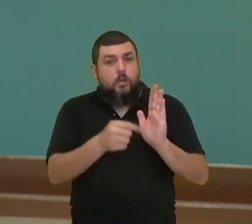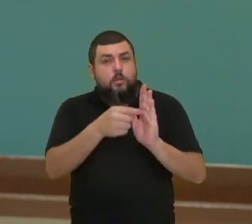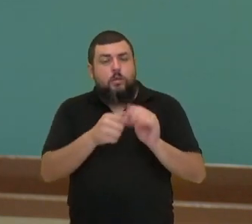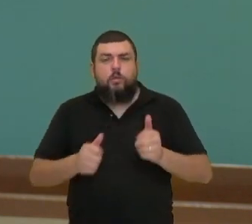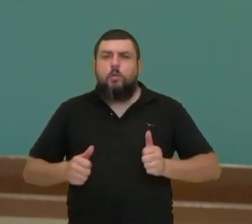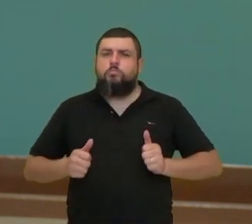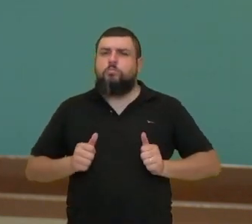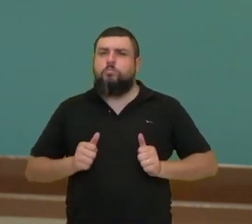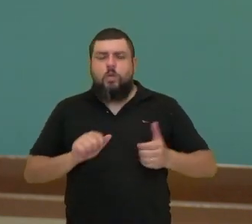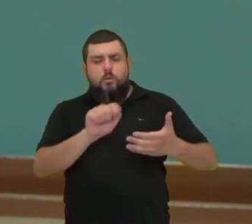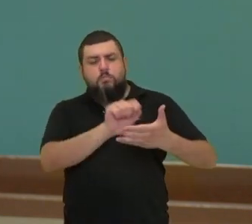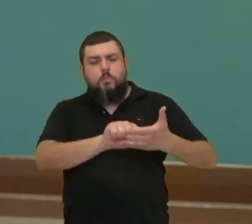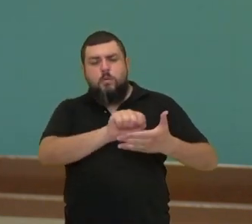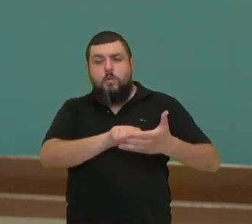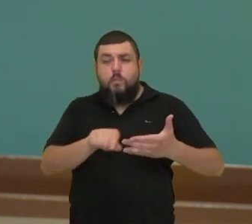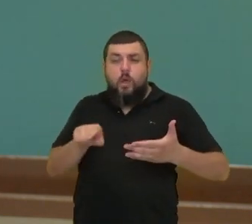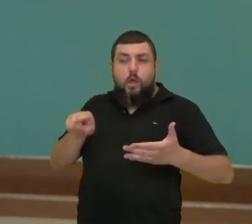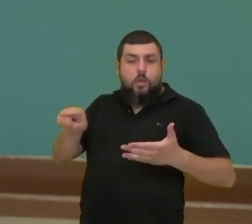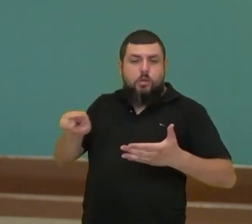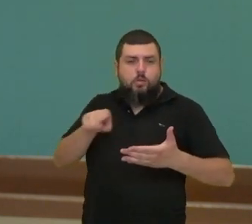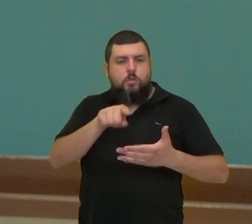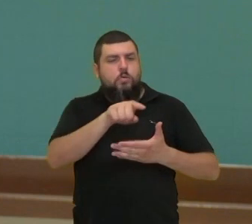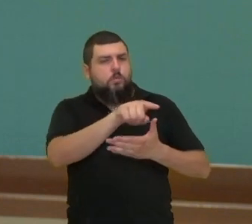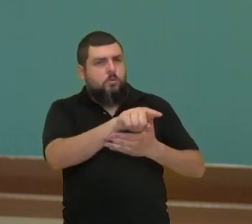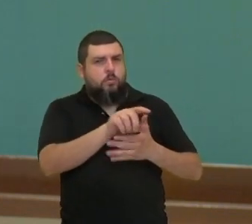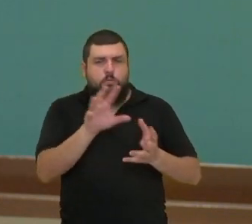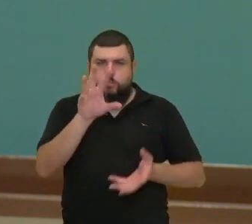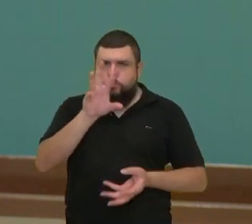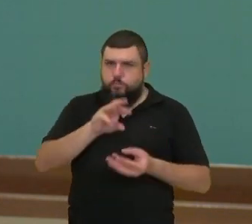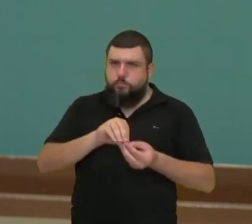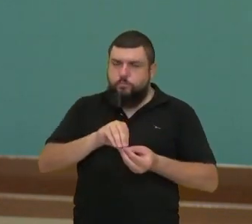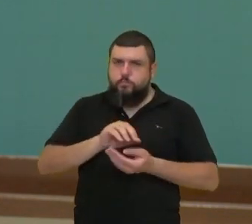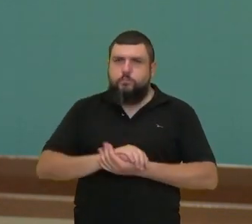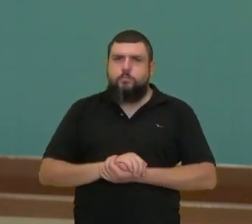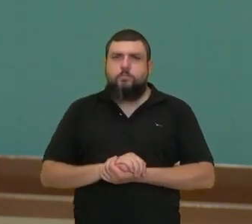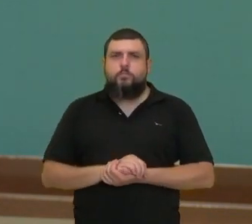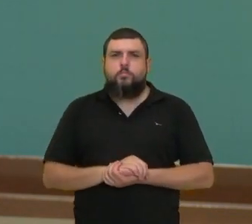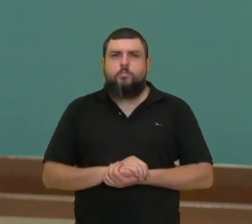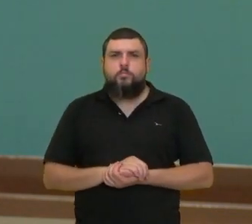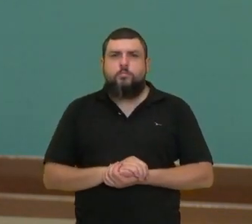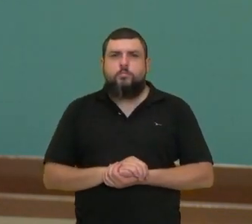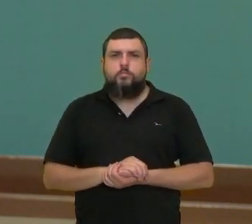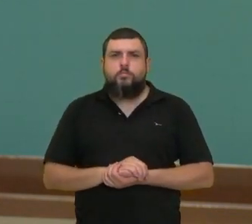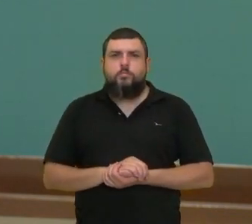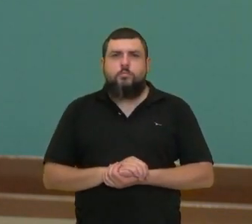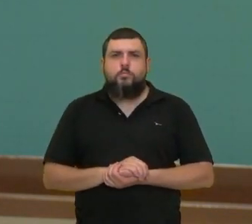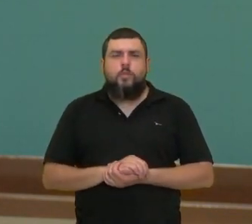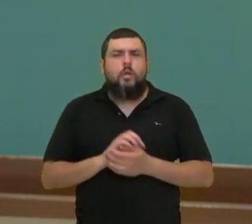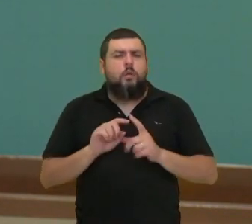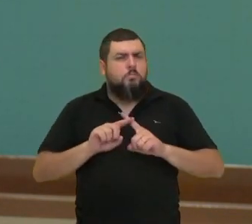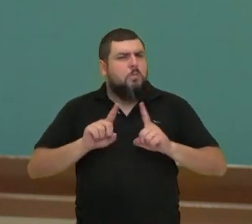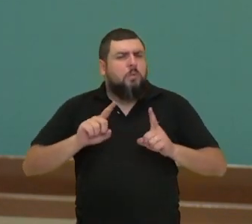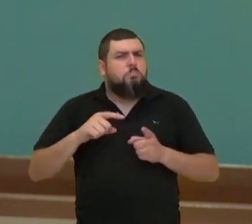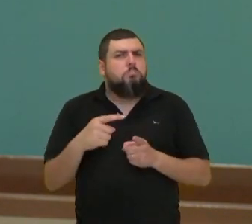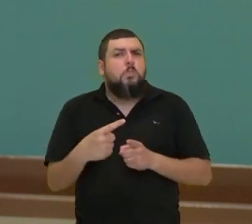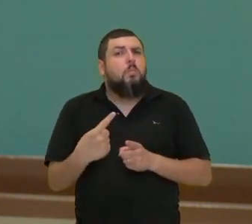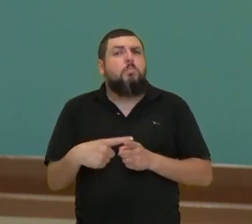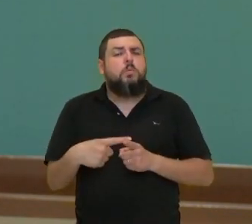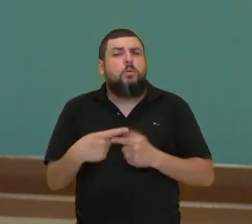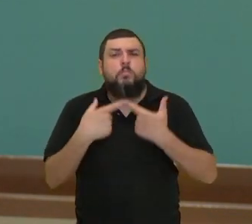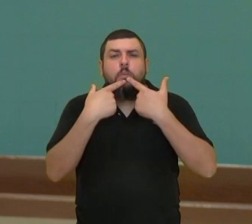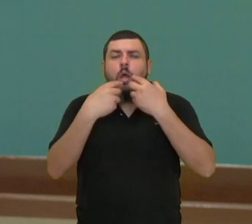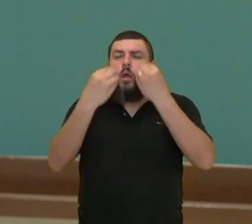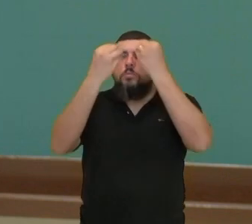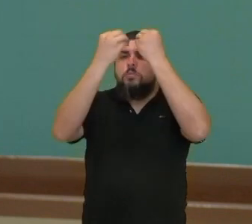é objetivo, escrito em terceira pessoa do singular. Mas por que foi usada a linguagem